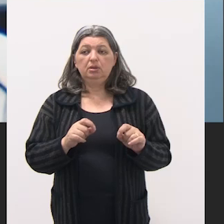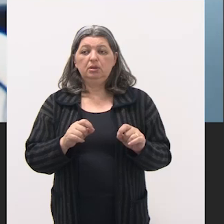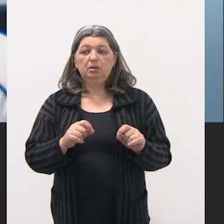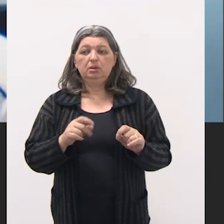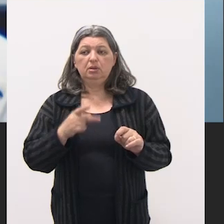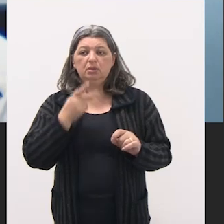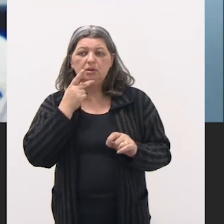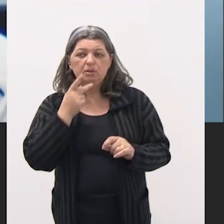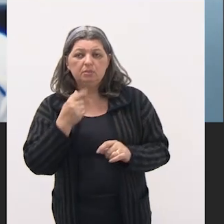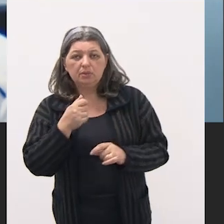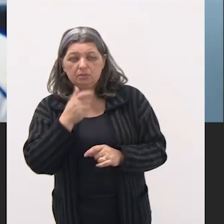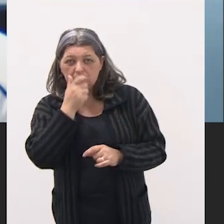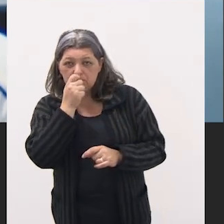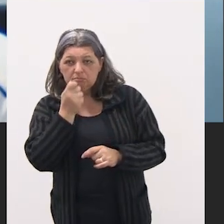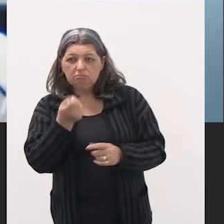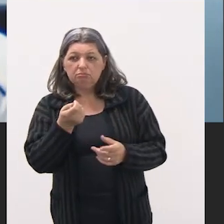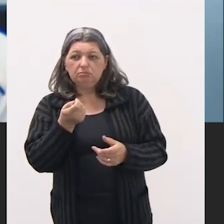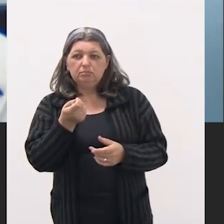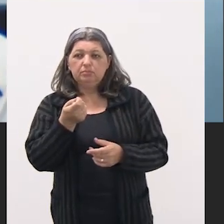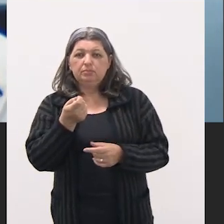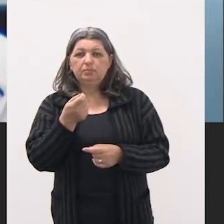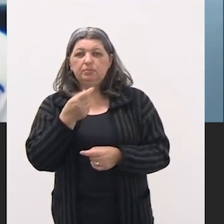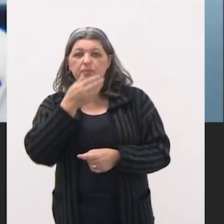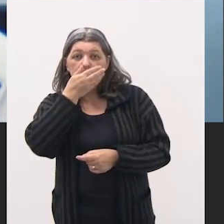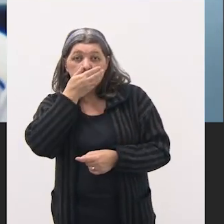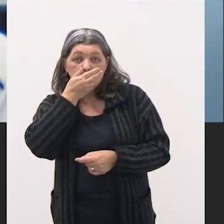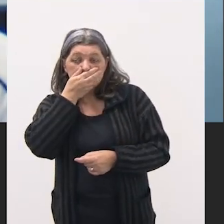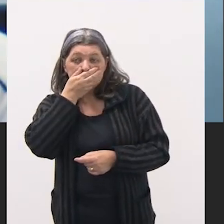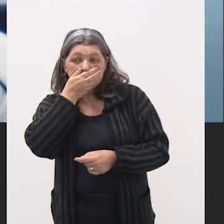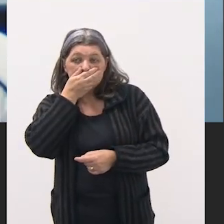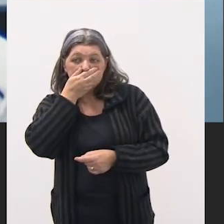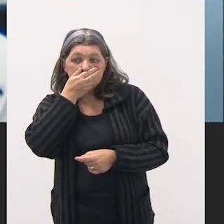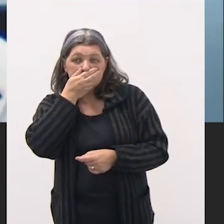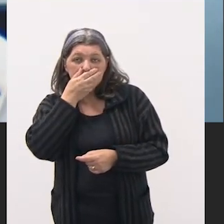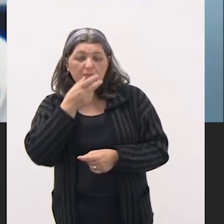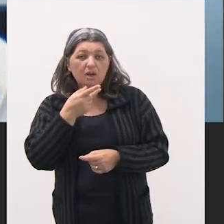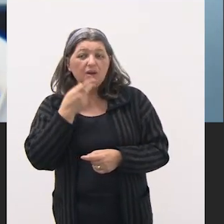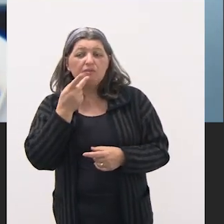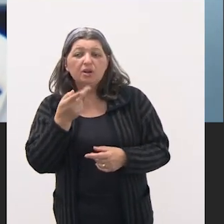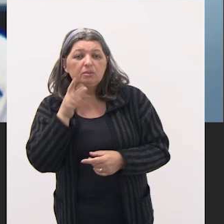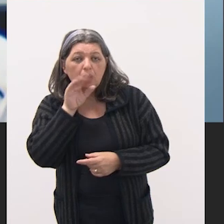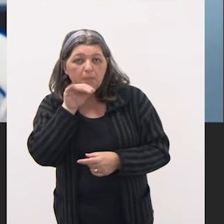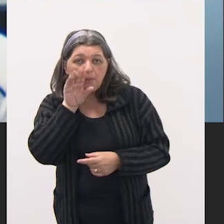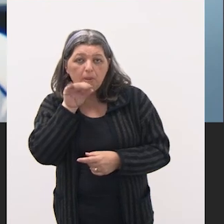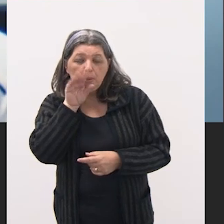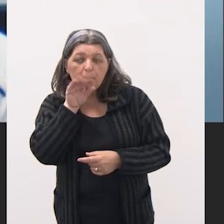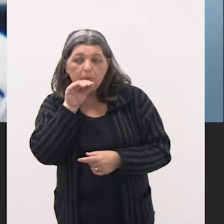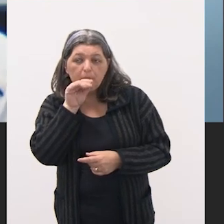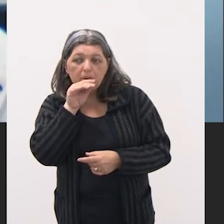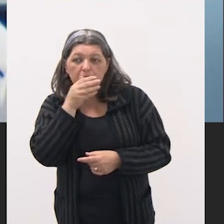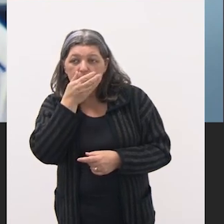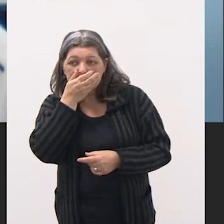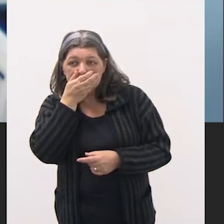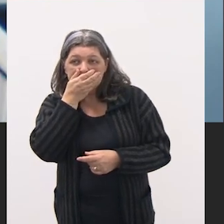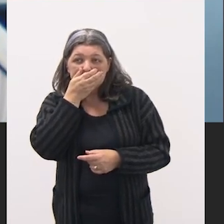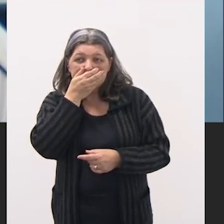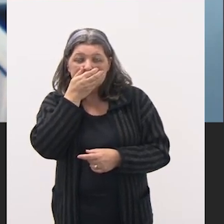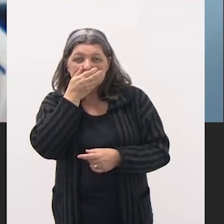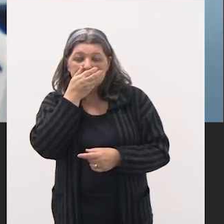lenço cobrindo a boca, e falando e cobrindo, e me contou que